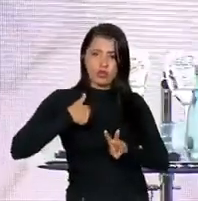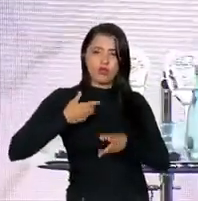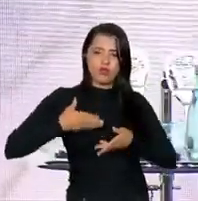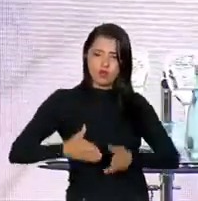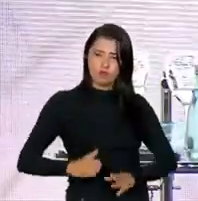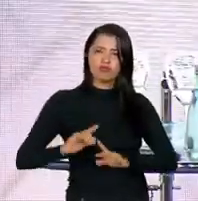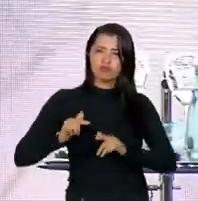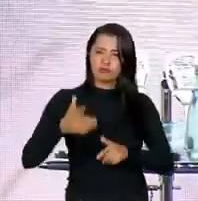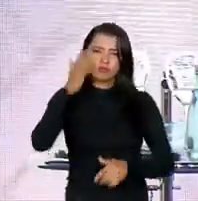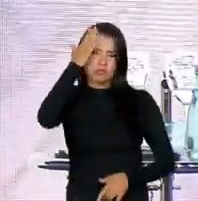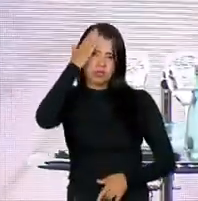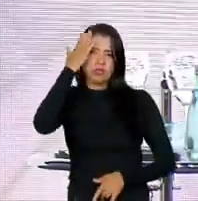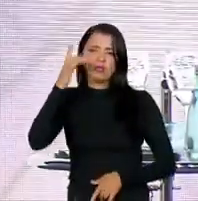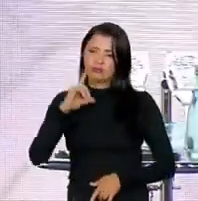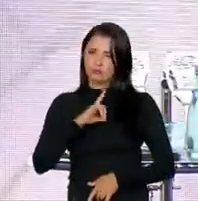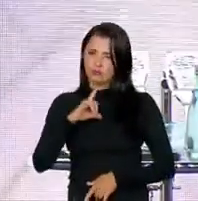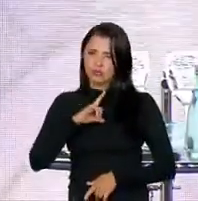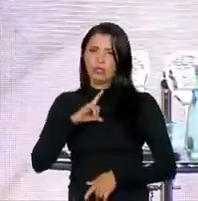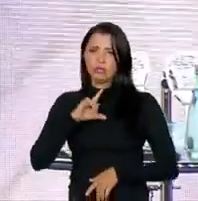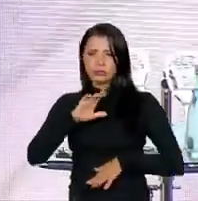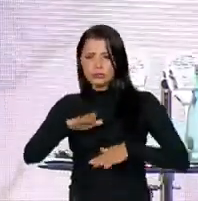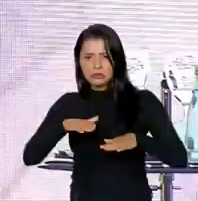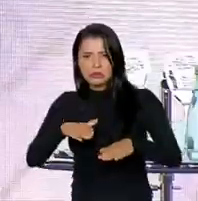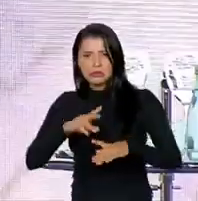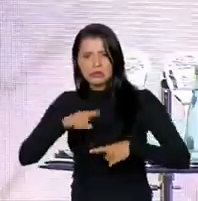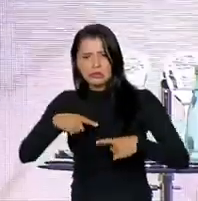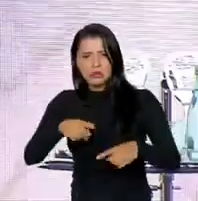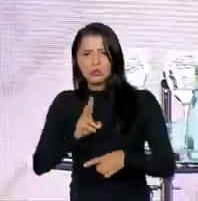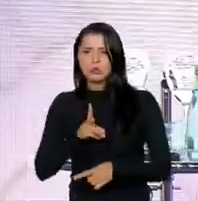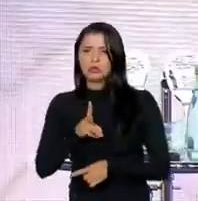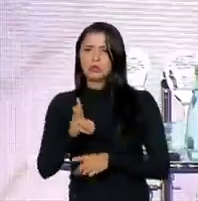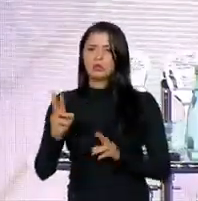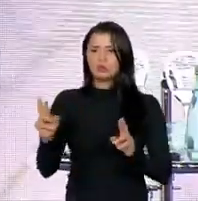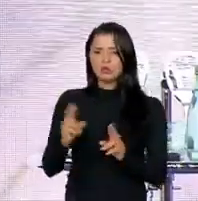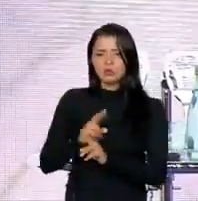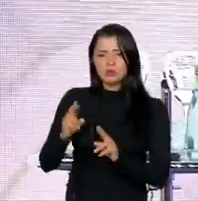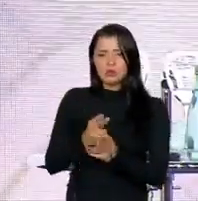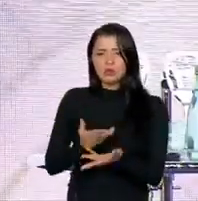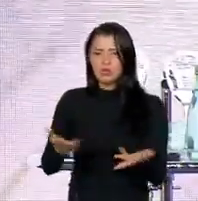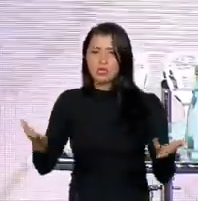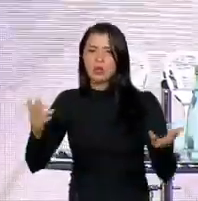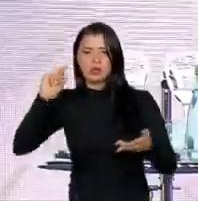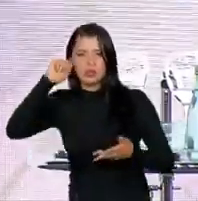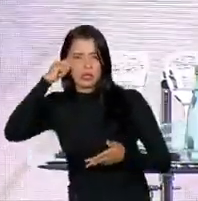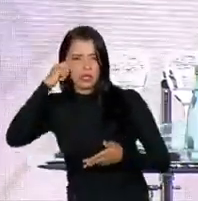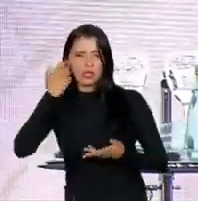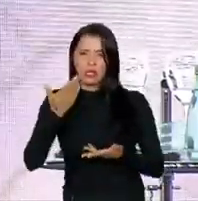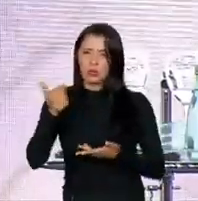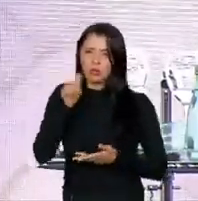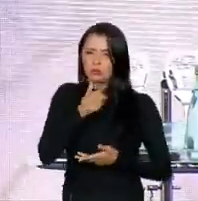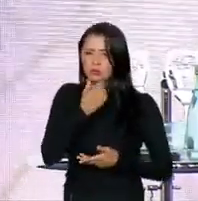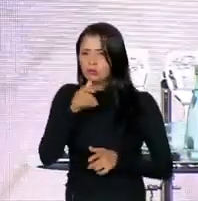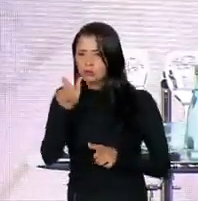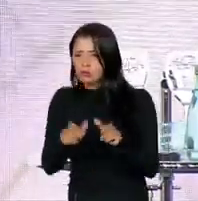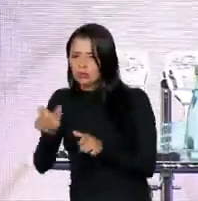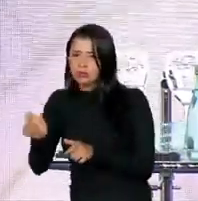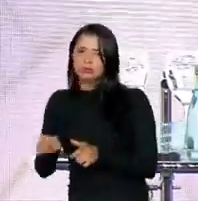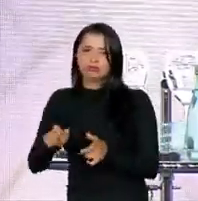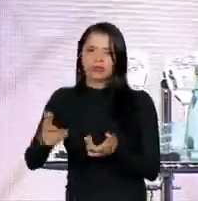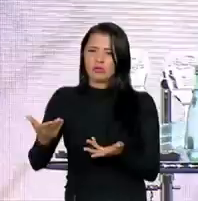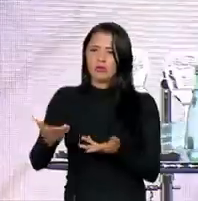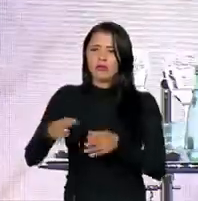aí o quanto temos passos a dar em relação a negros e negras, em relação a